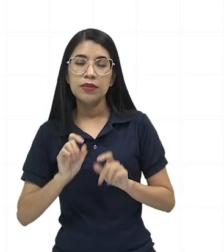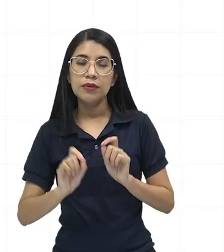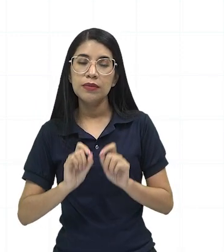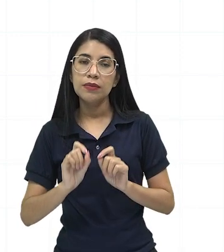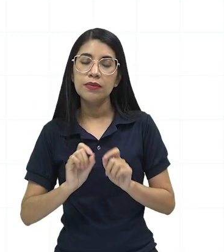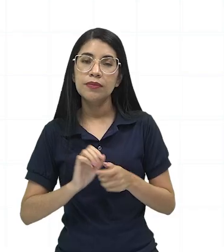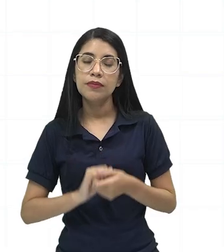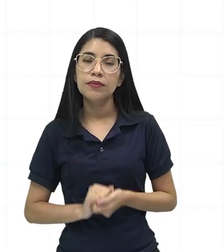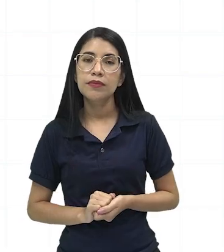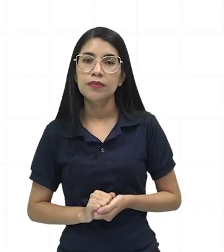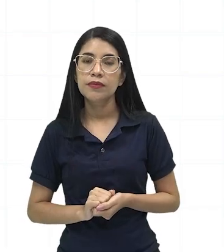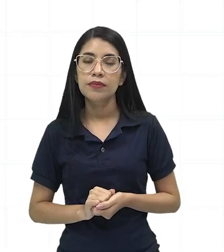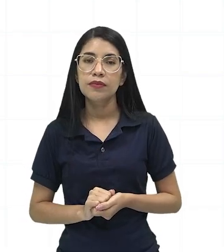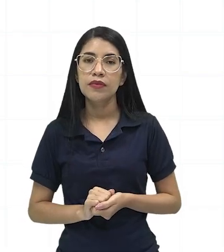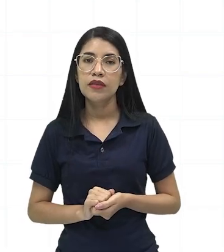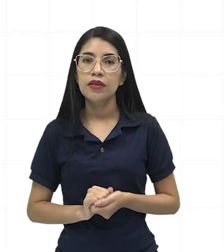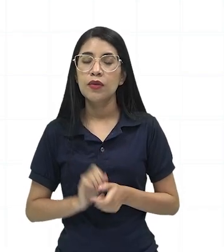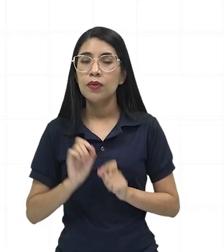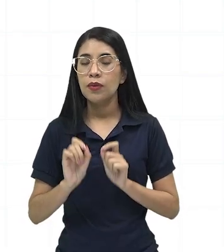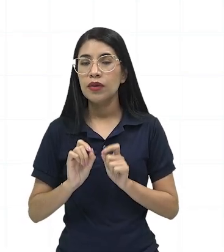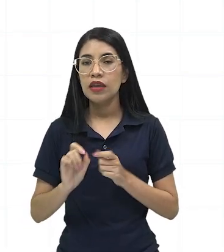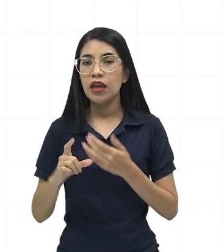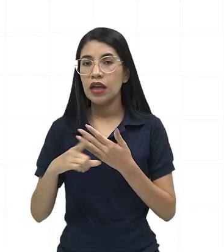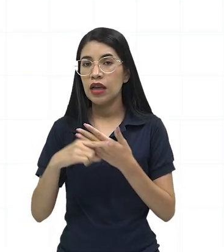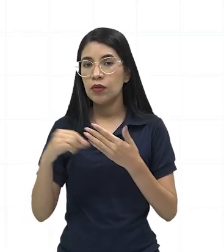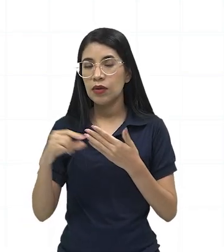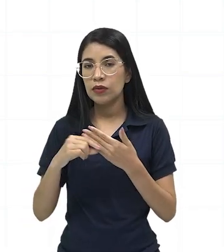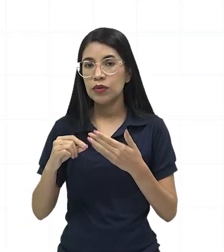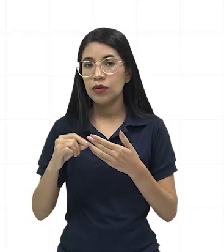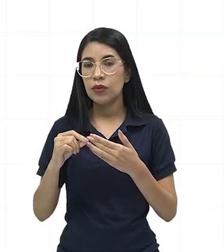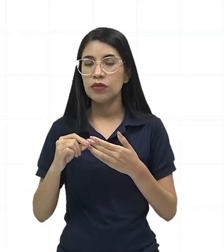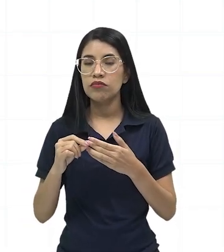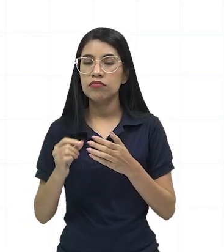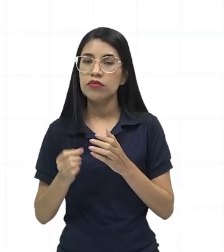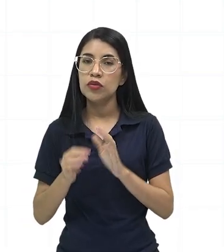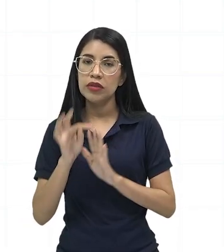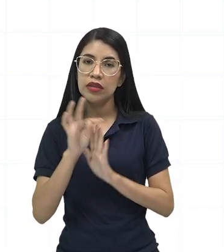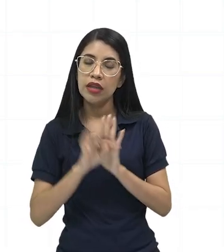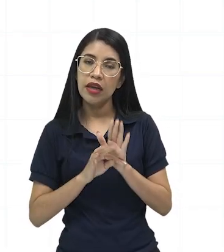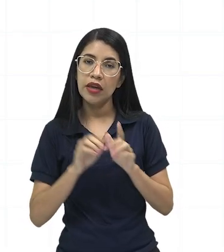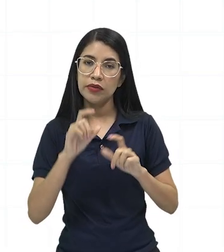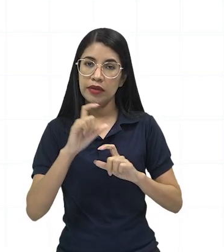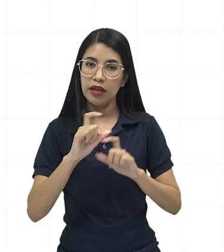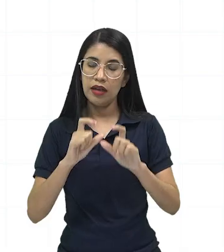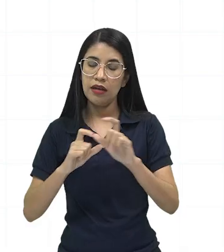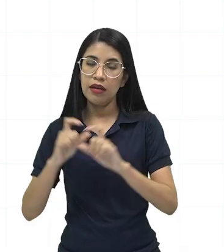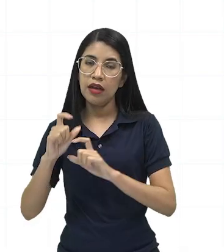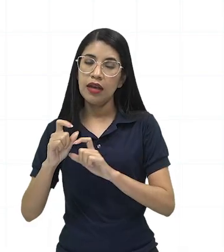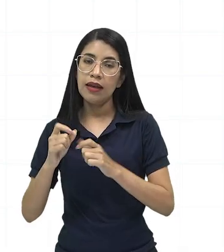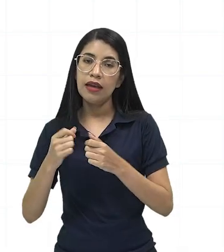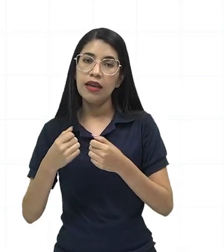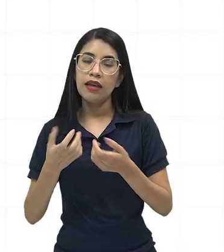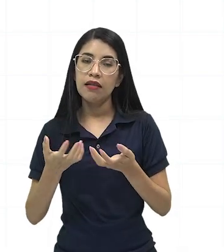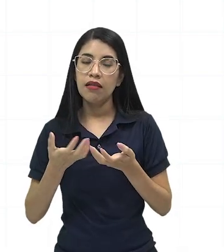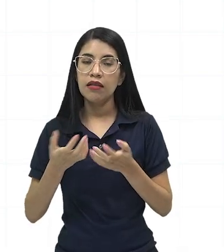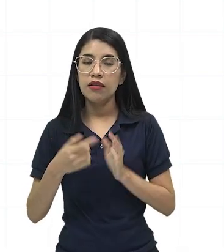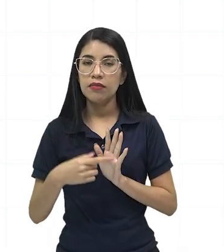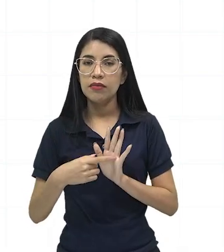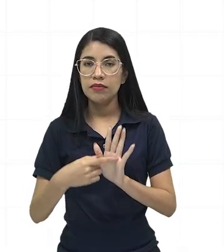do que o escritor, o chargista, né, o cartunista,